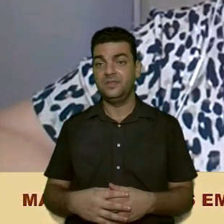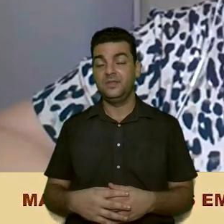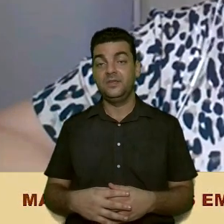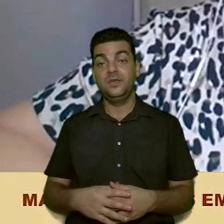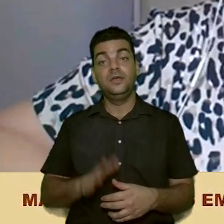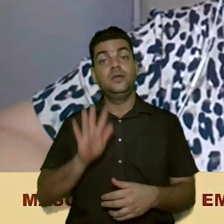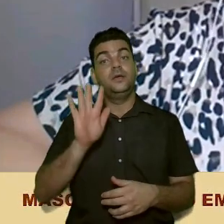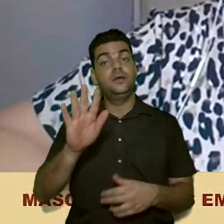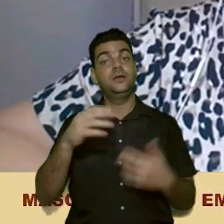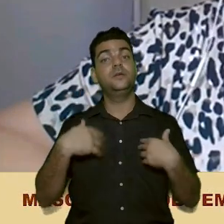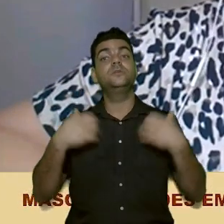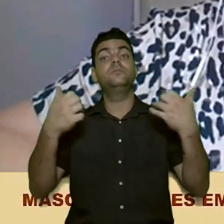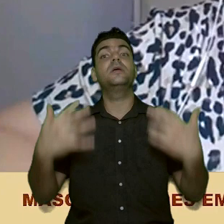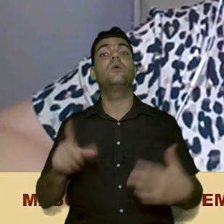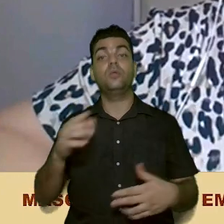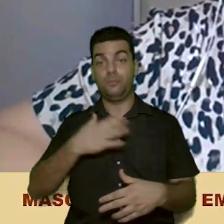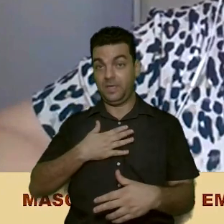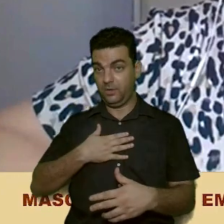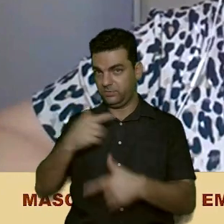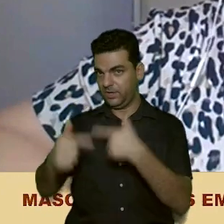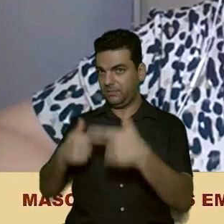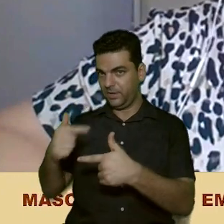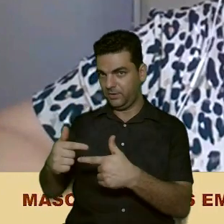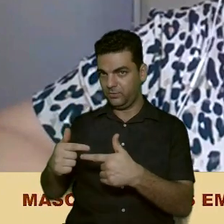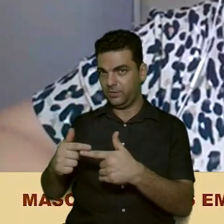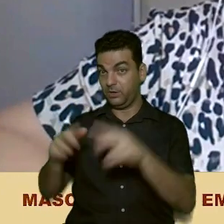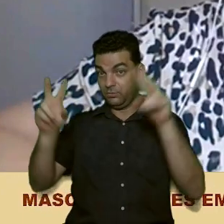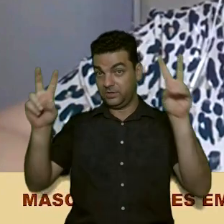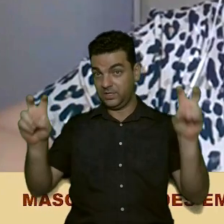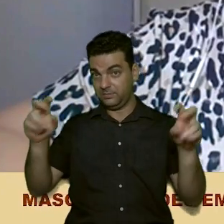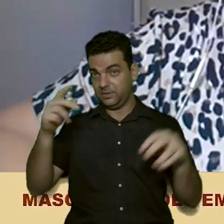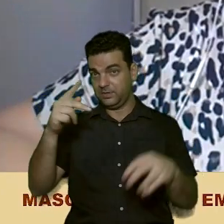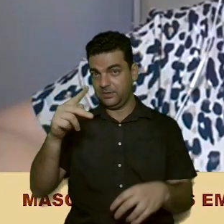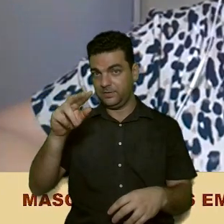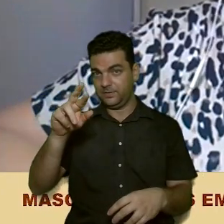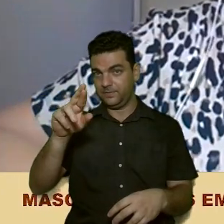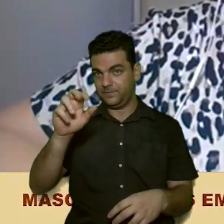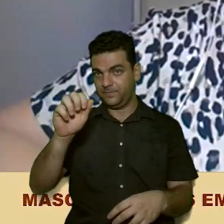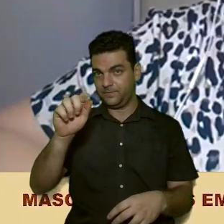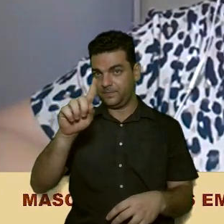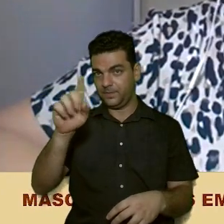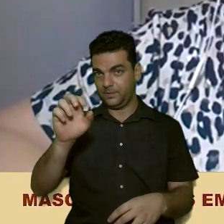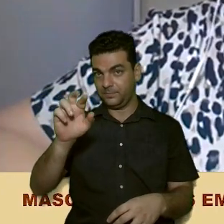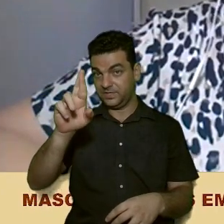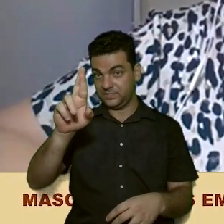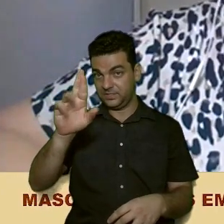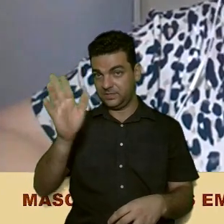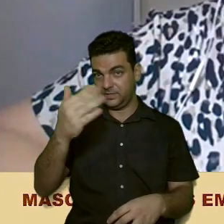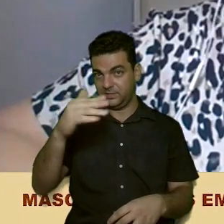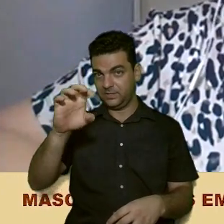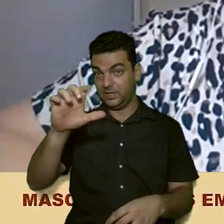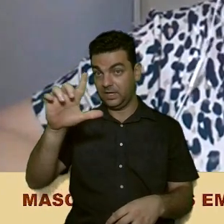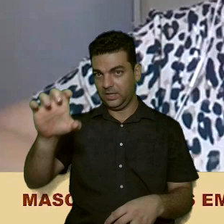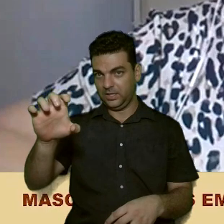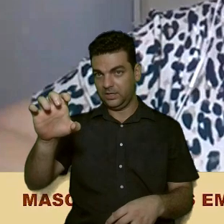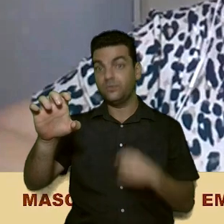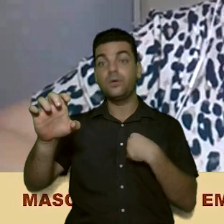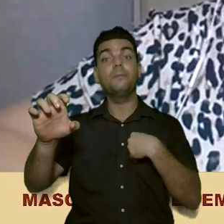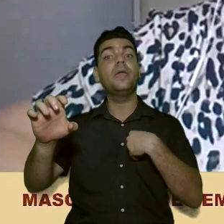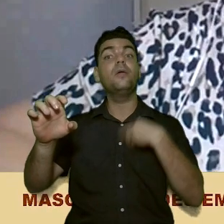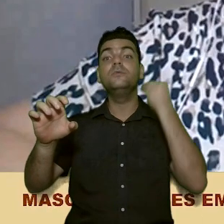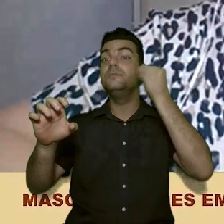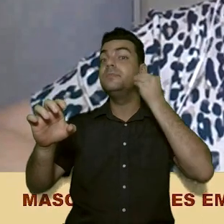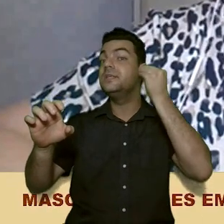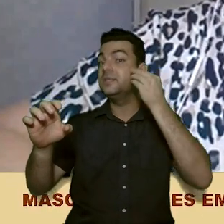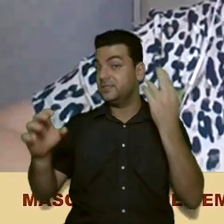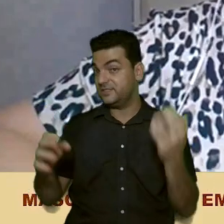eu trago no Prazerele, no meu trabalho com o Prazerele, assim, é um compartilhar do que eu vivi, do que foi a vida para mim, do que